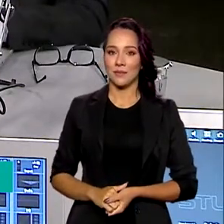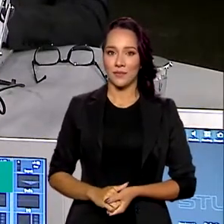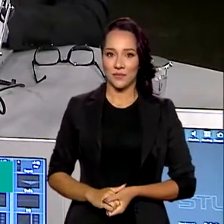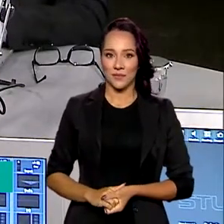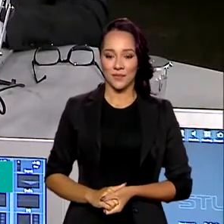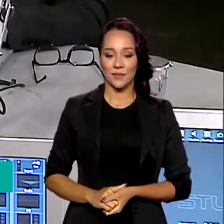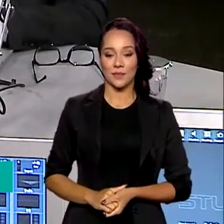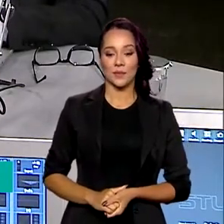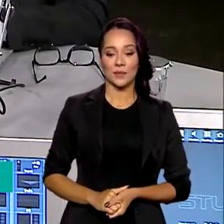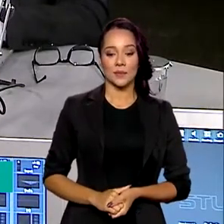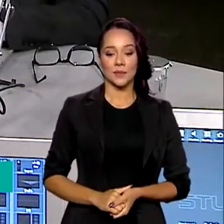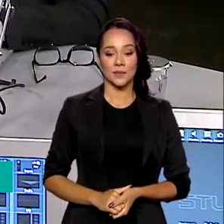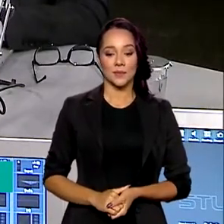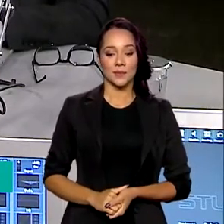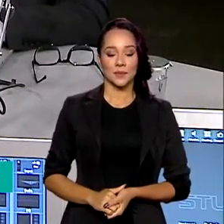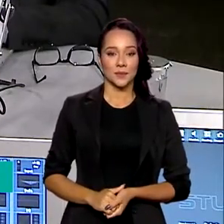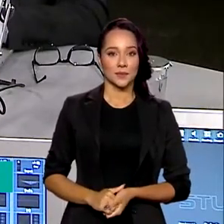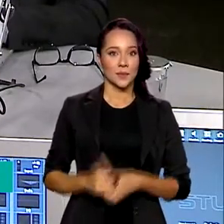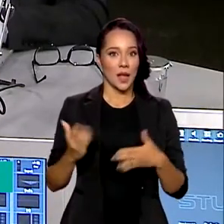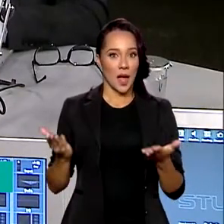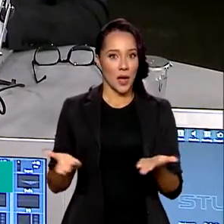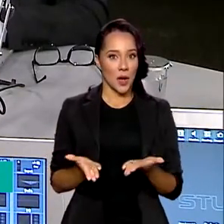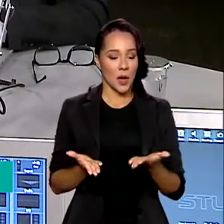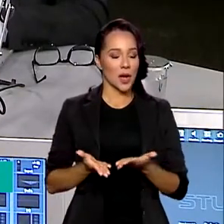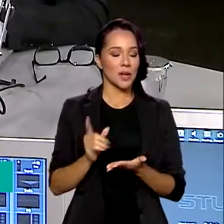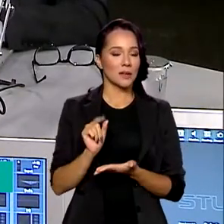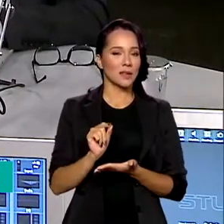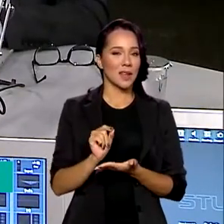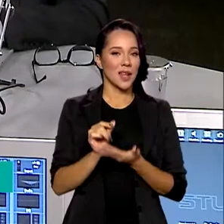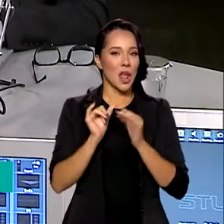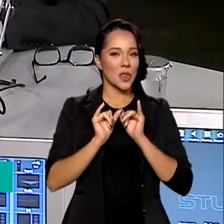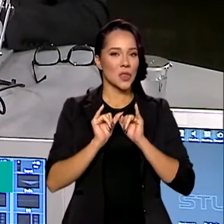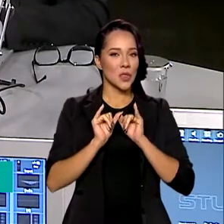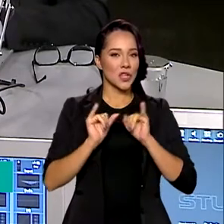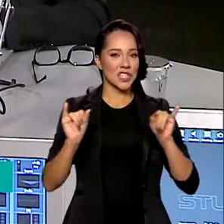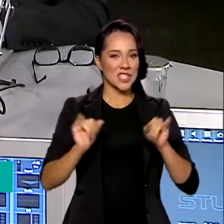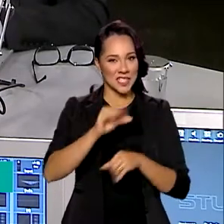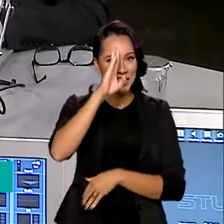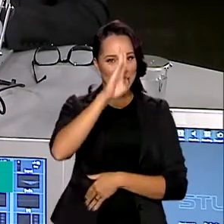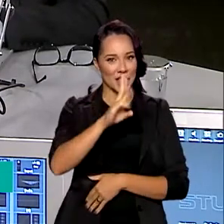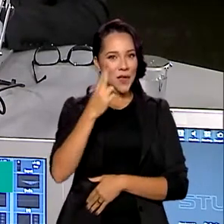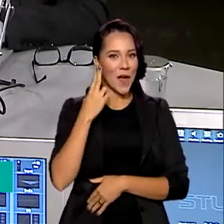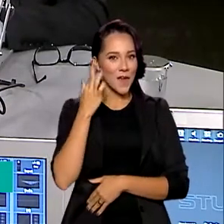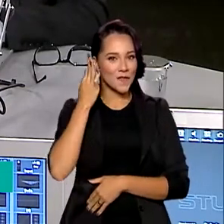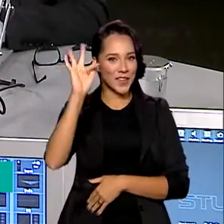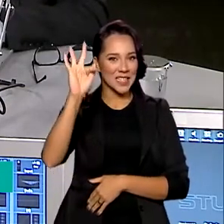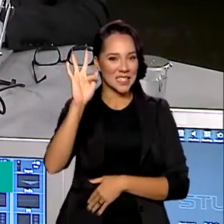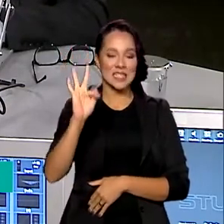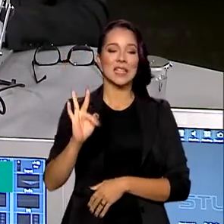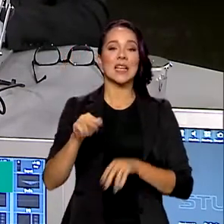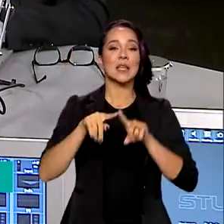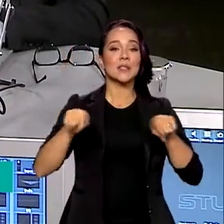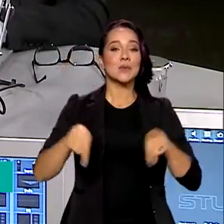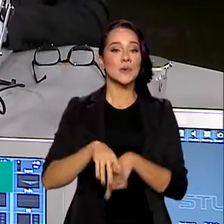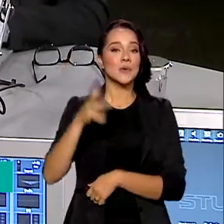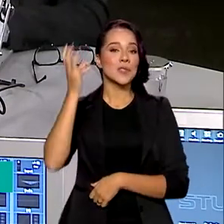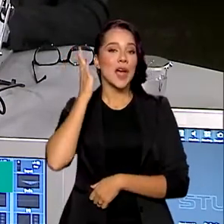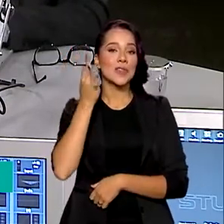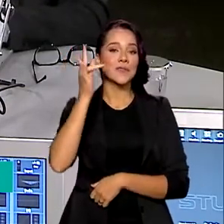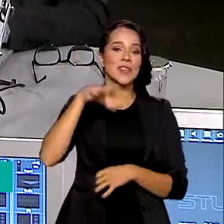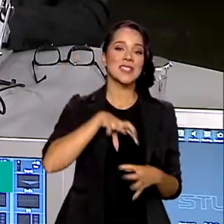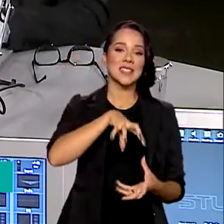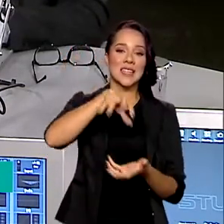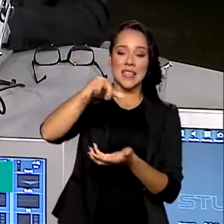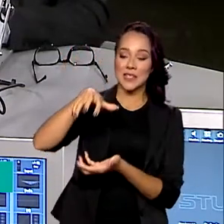repórter da gente pegar aquele nosso avião ir direto à Paris aos estúdios da Rádio França